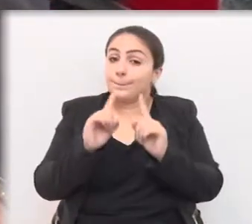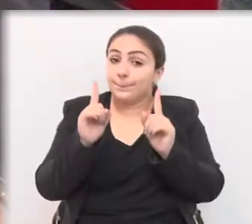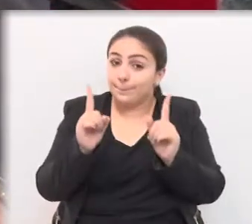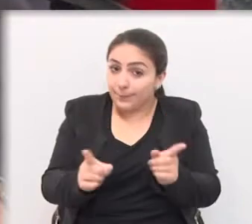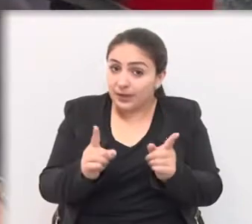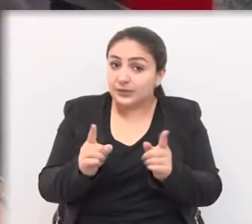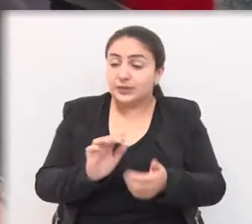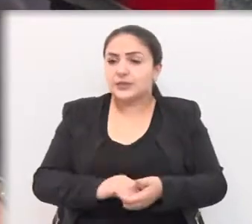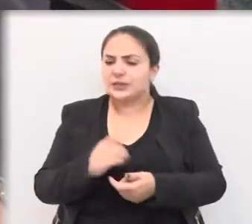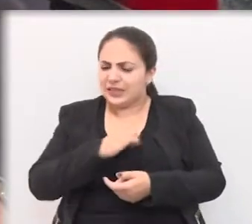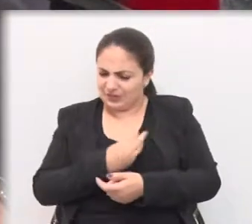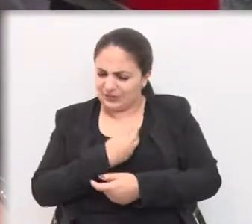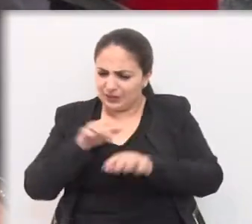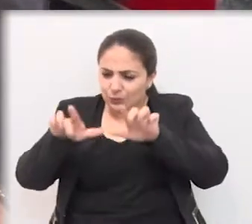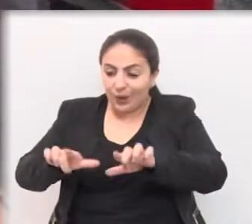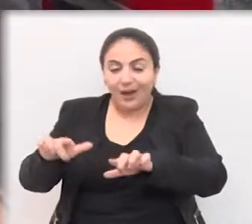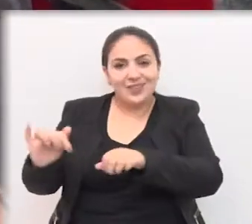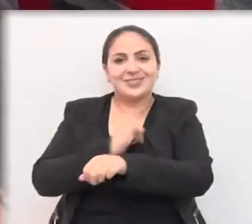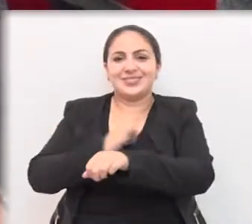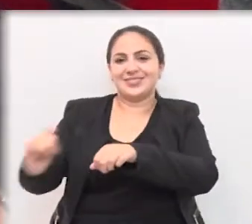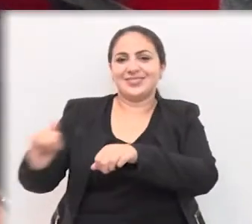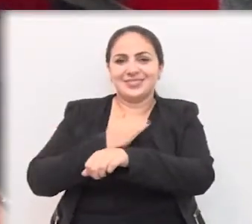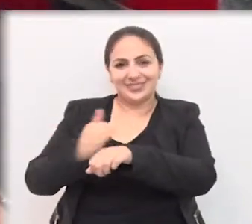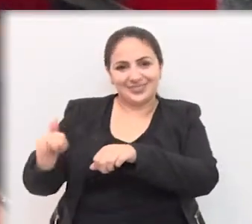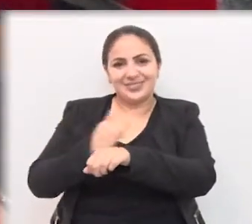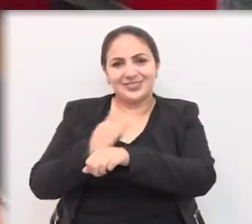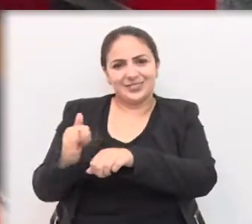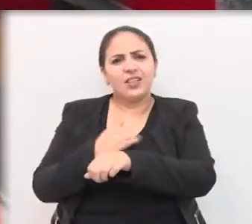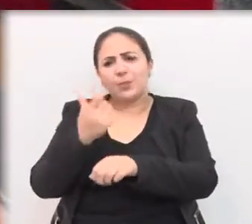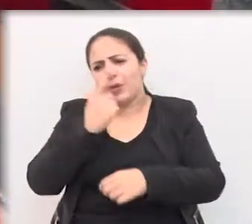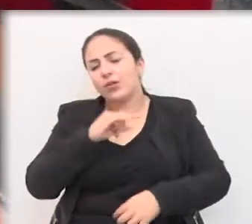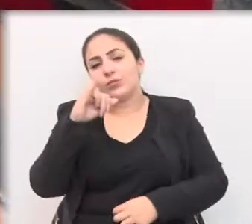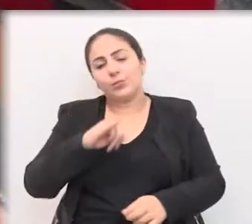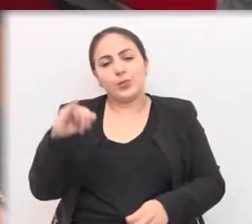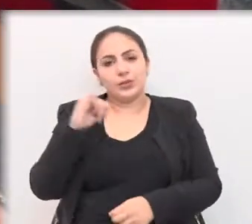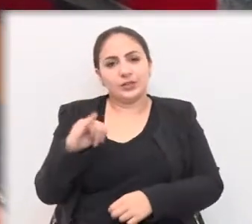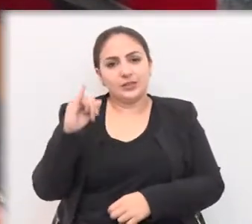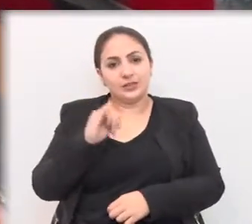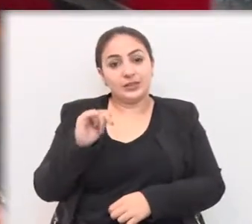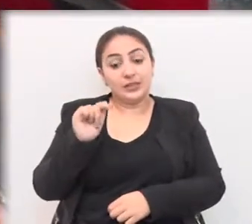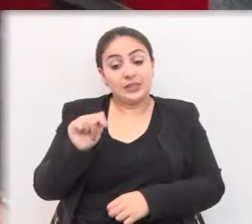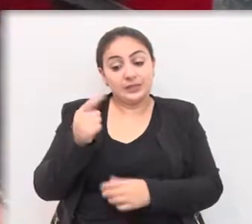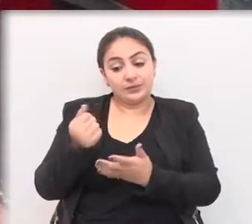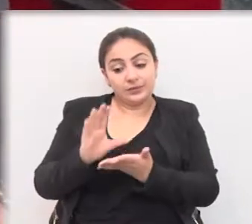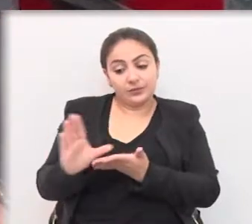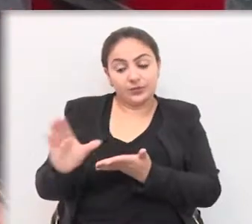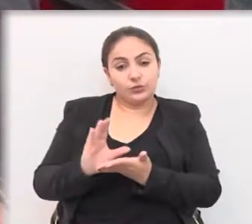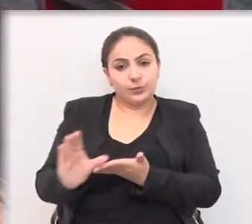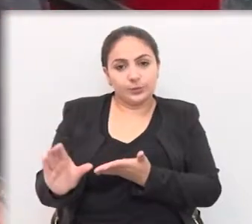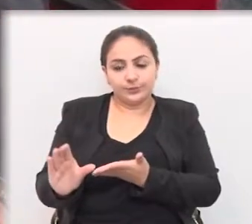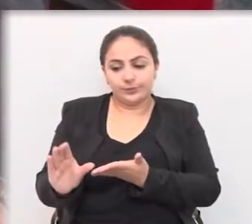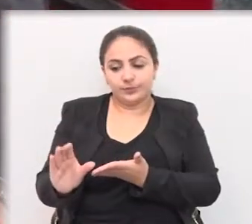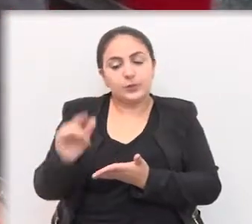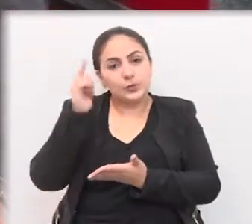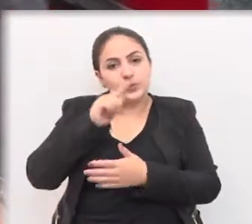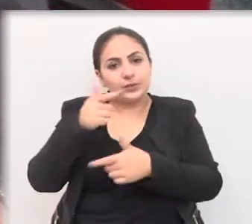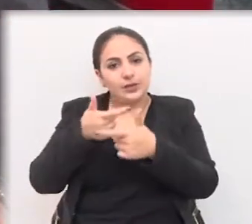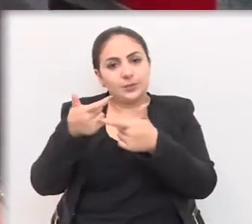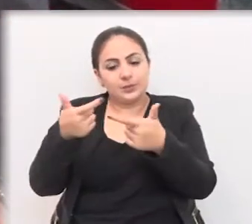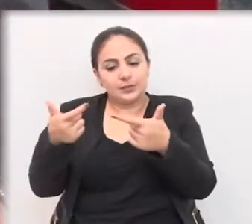mas está numa localização estratégica e é fundamental esse investimento